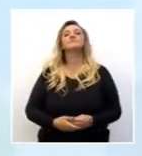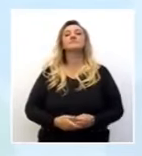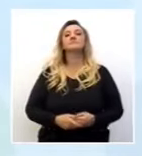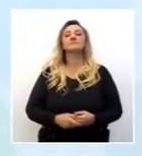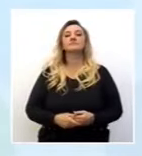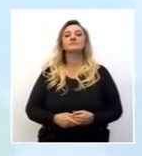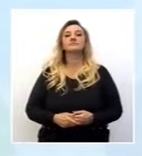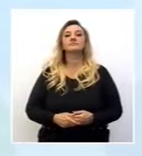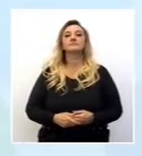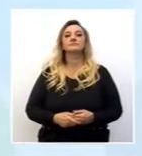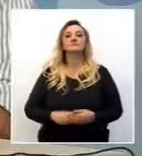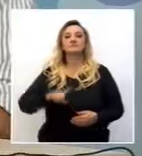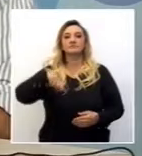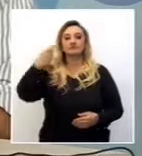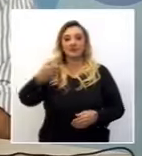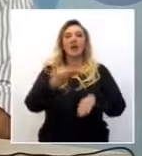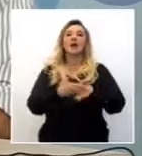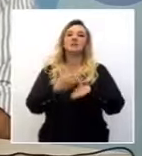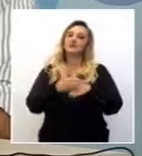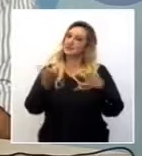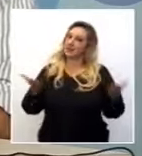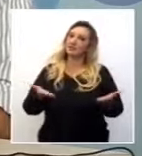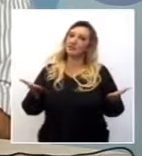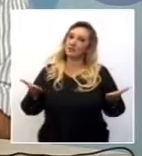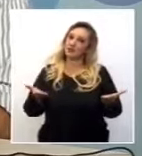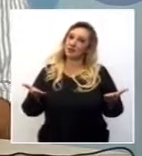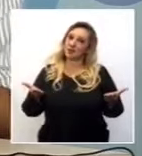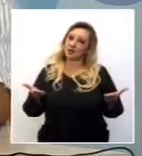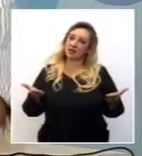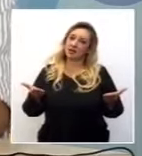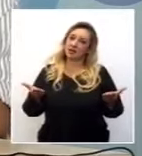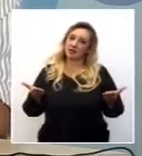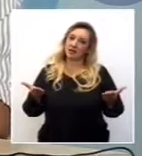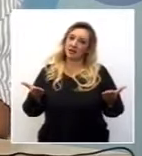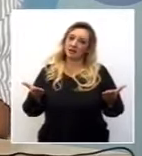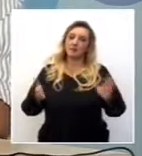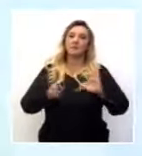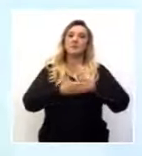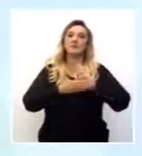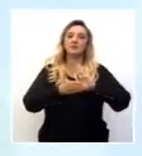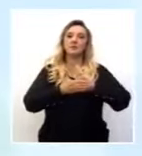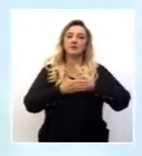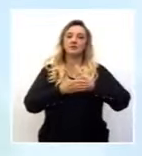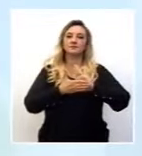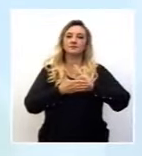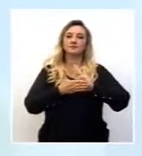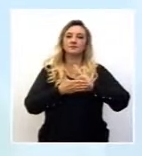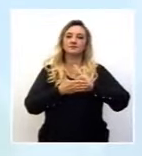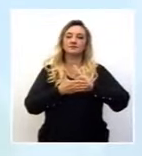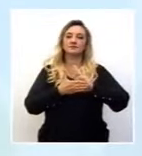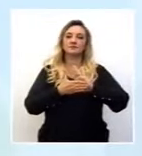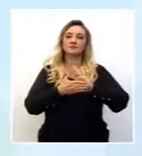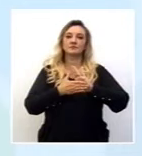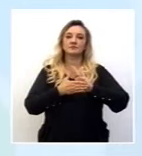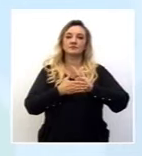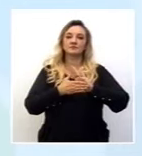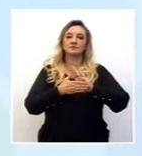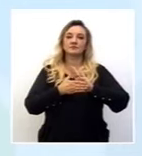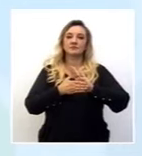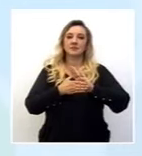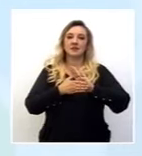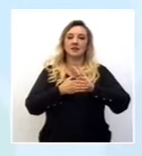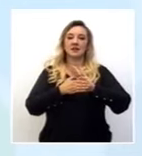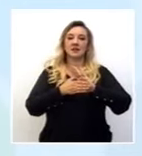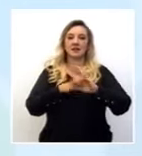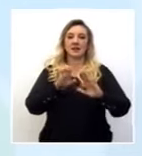a gente vai para mais uma atividade, né, que é uma proposta do ensino fundamental,